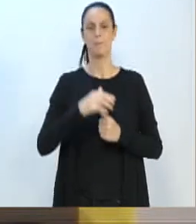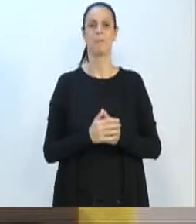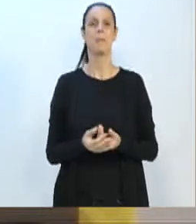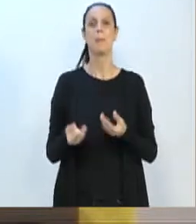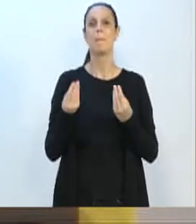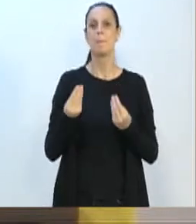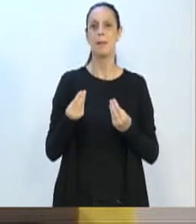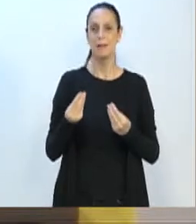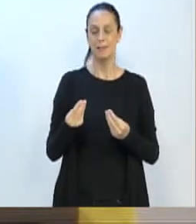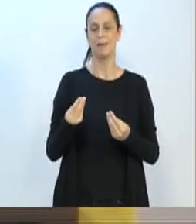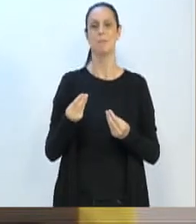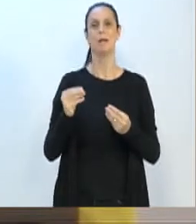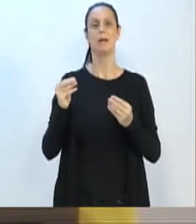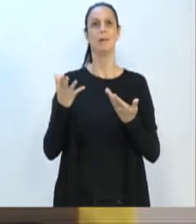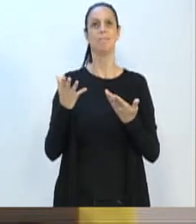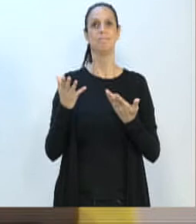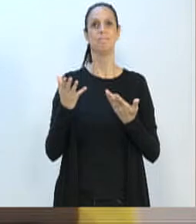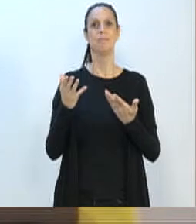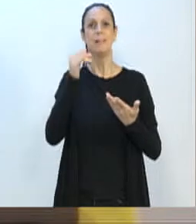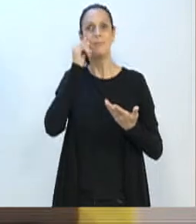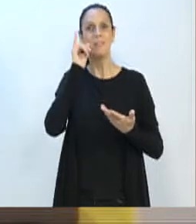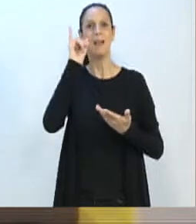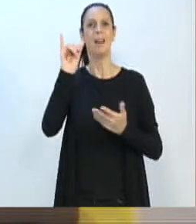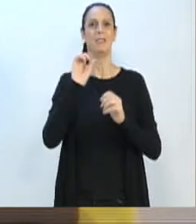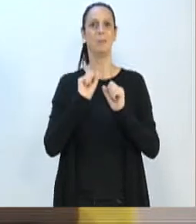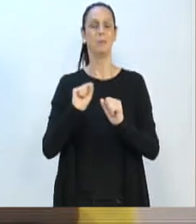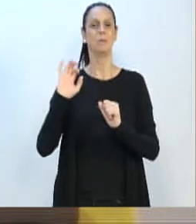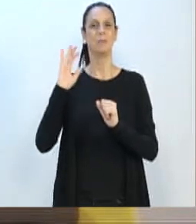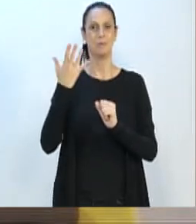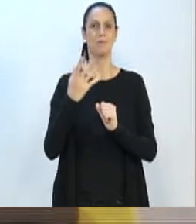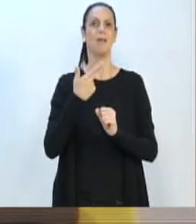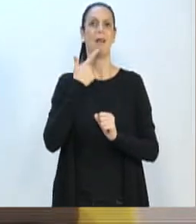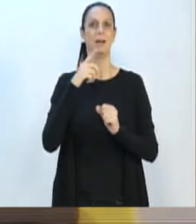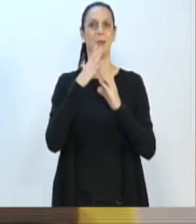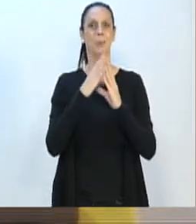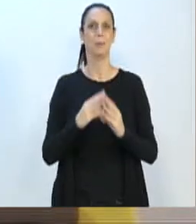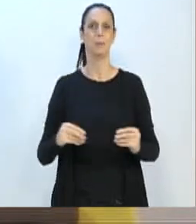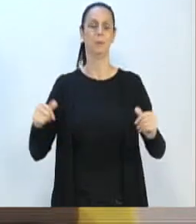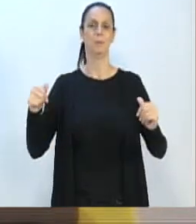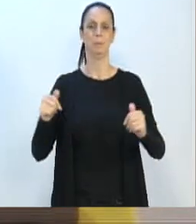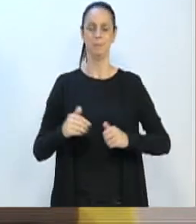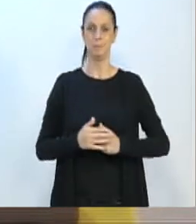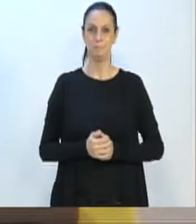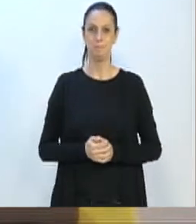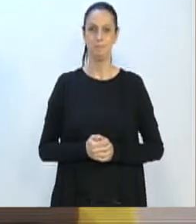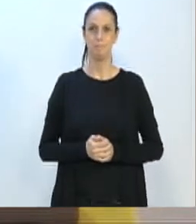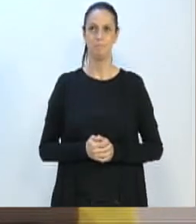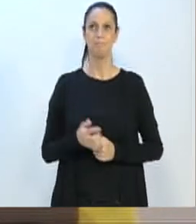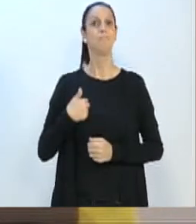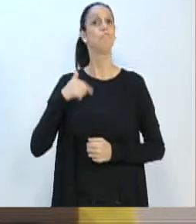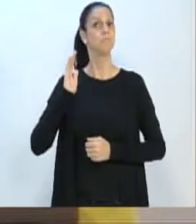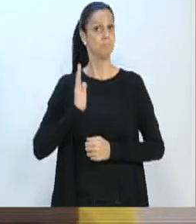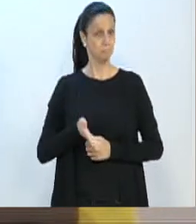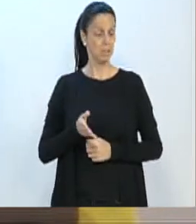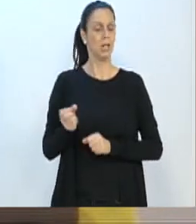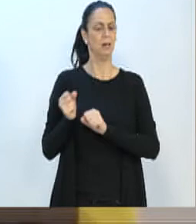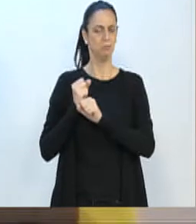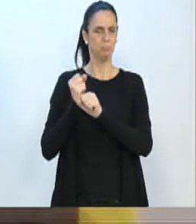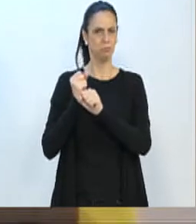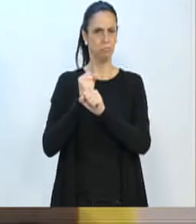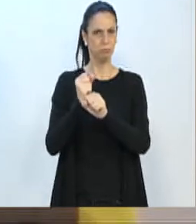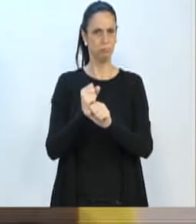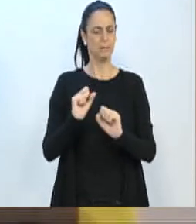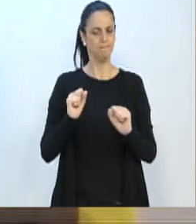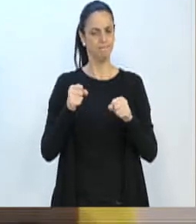dessa extinção, né? Aliado a isso, né, já faz alguns anos que eu me dedico a esse trabalho,